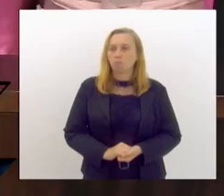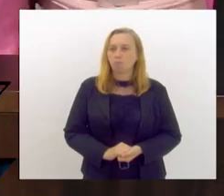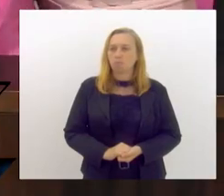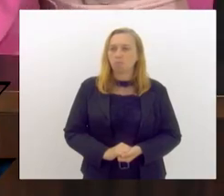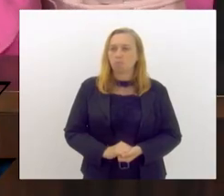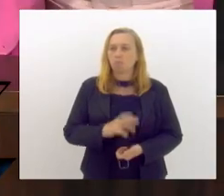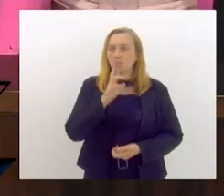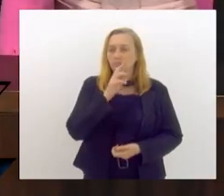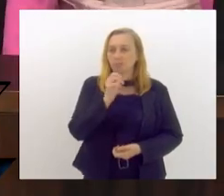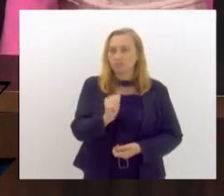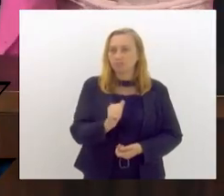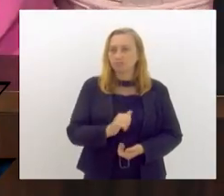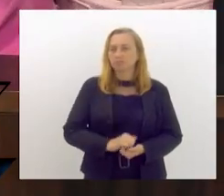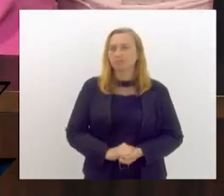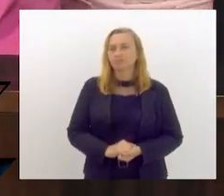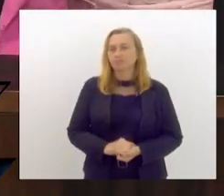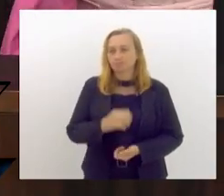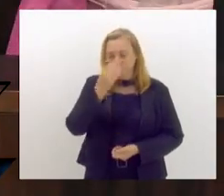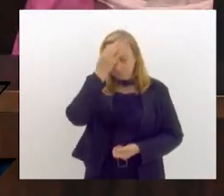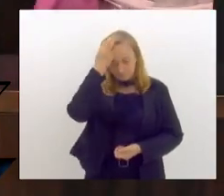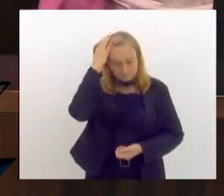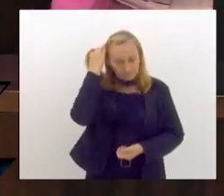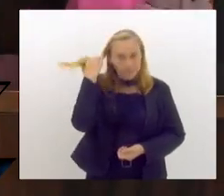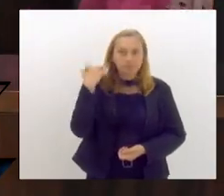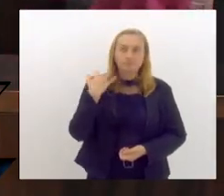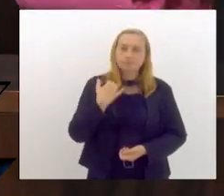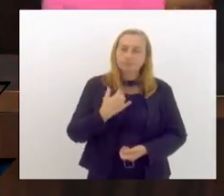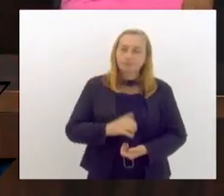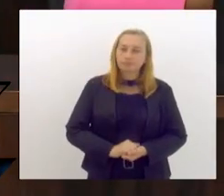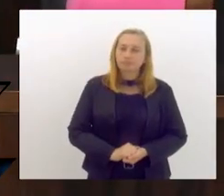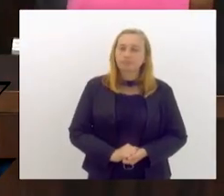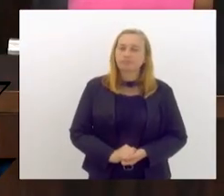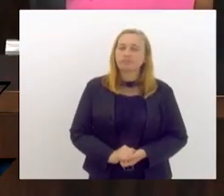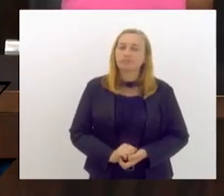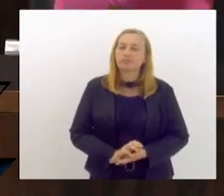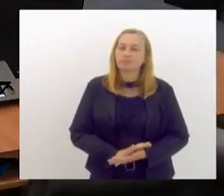Rodrigo Amorim, CCJ, ele está escrito por Bauer.